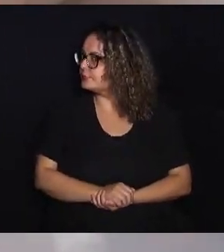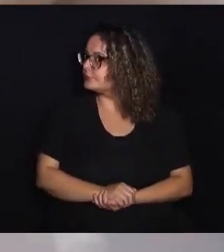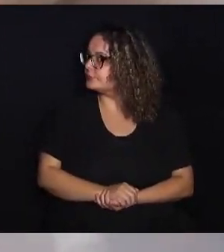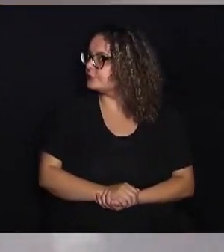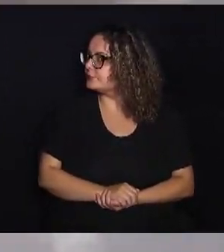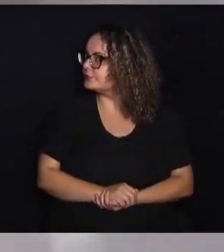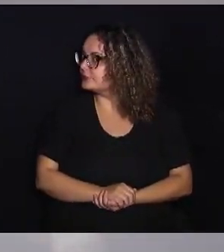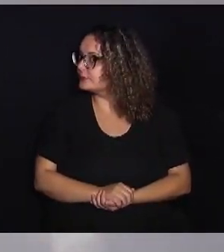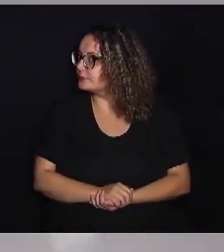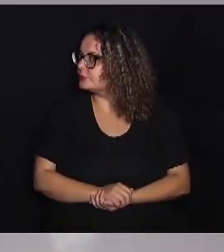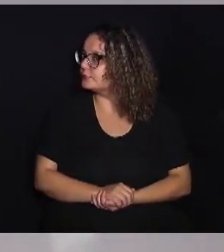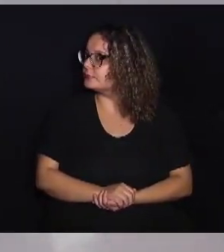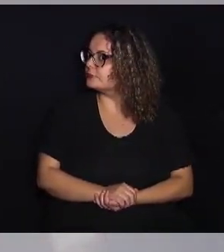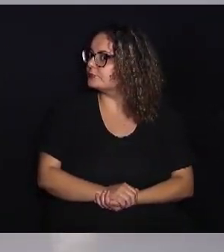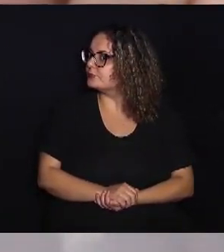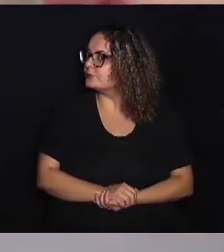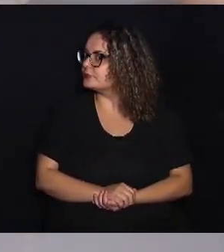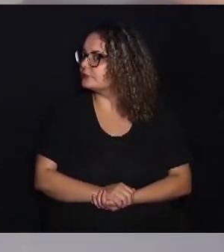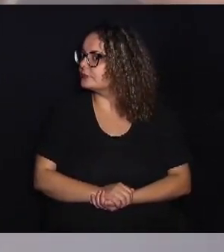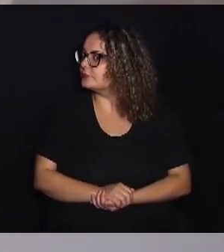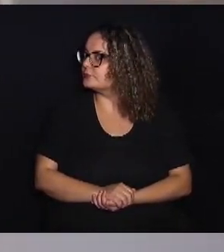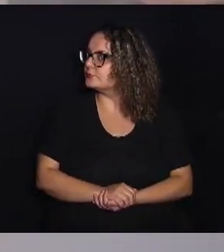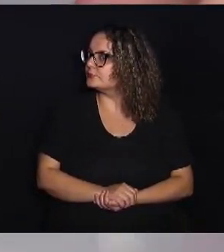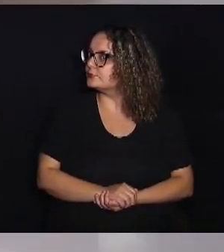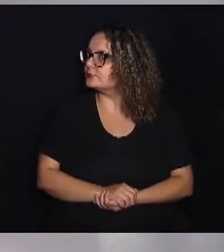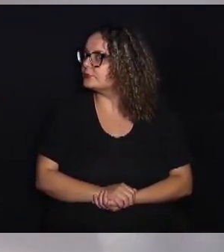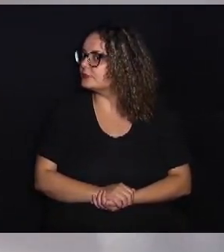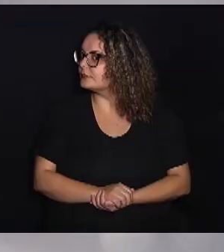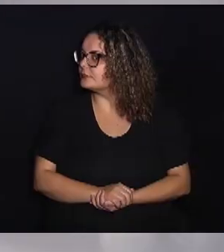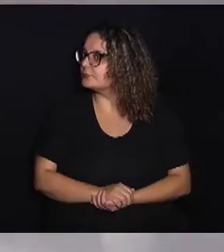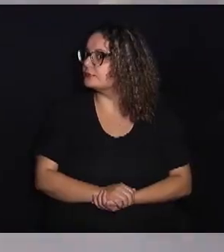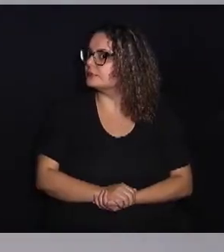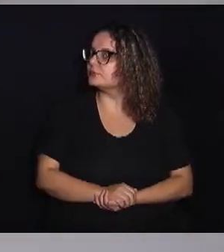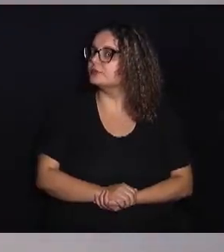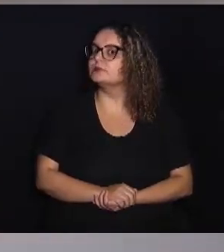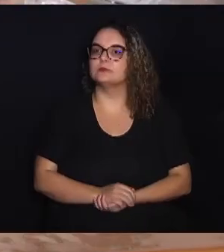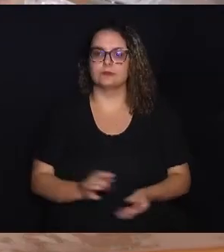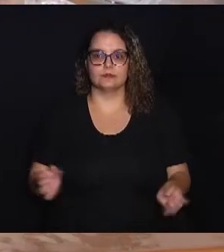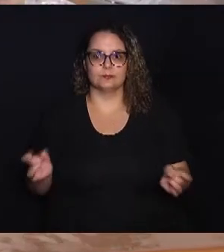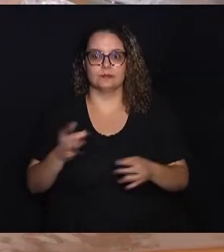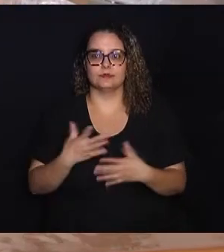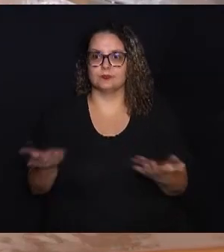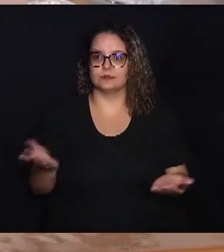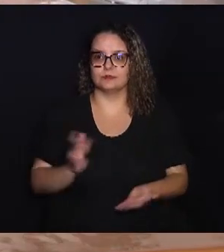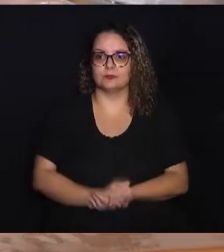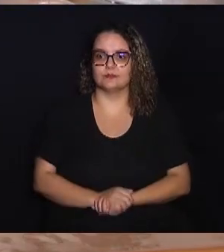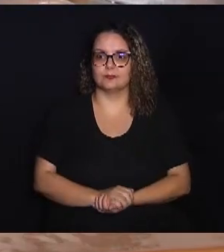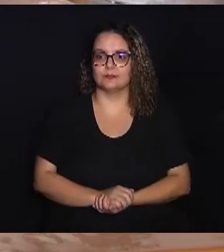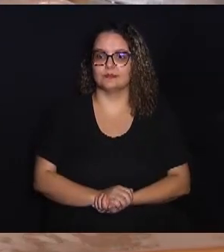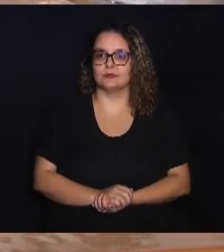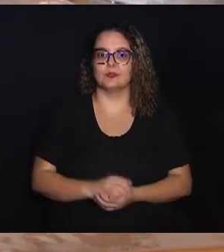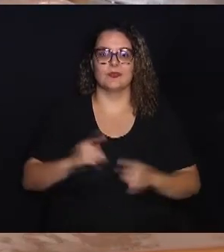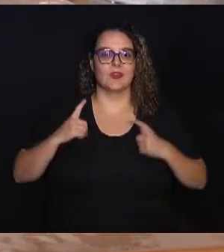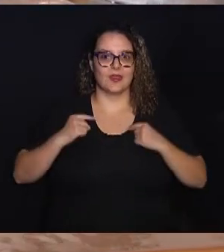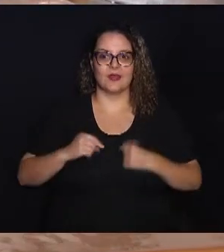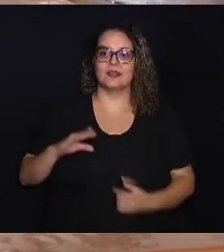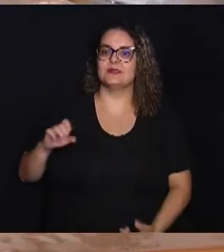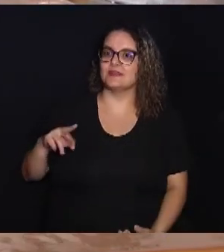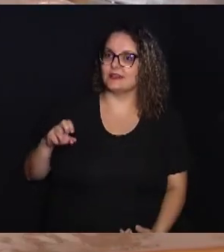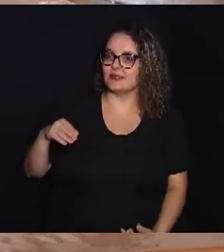Que também é super facinho de fazer. A gente vai fazer um chamado nó de correr, que